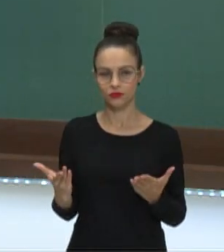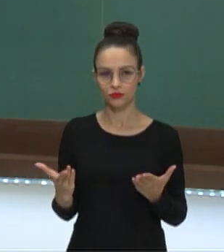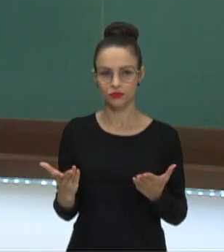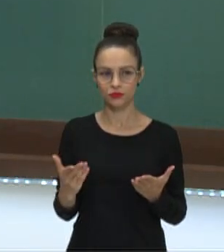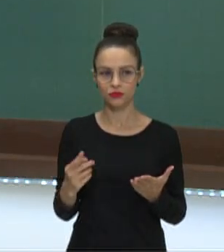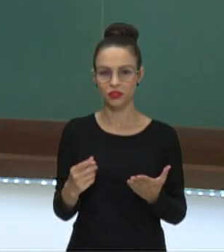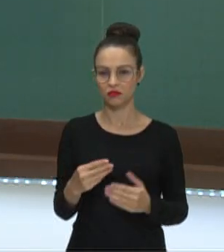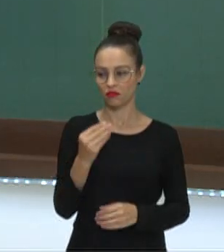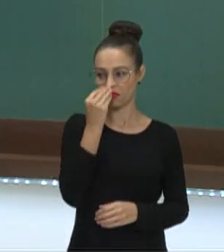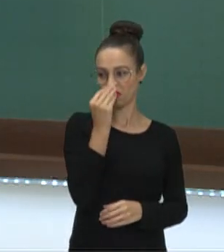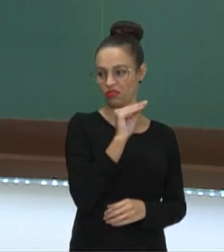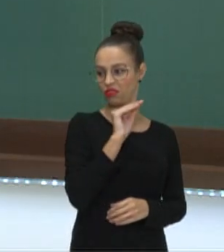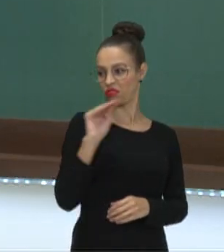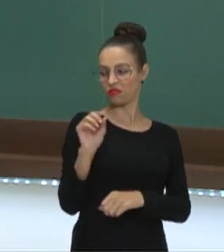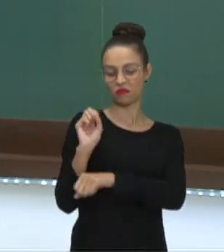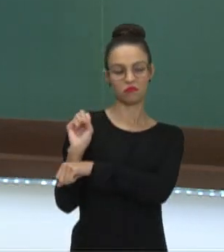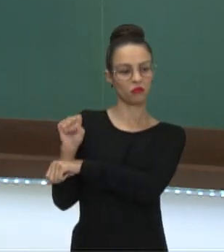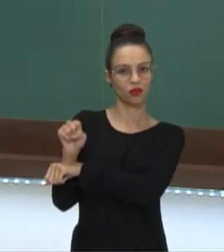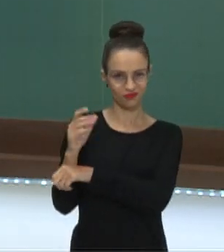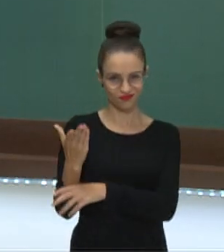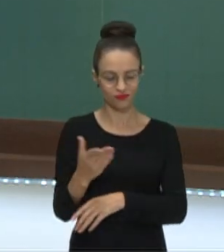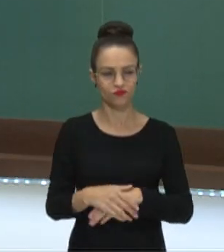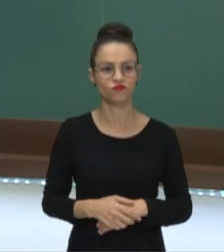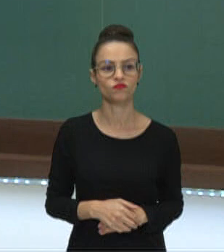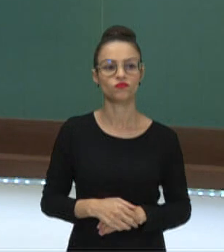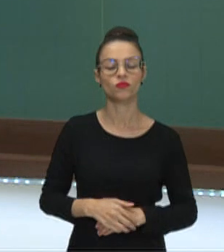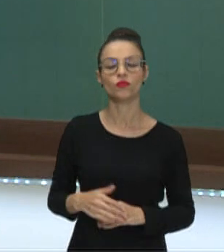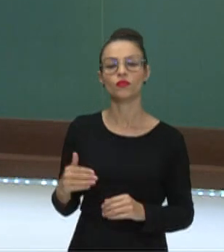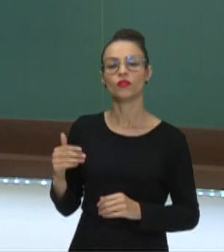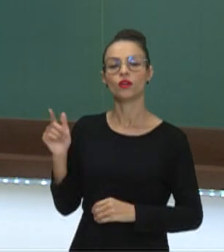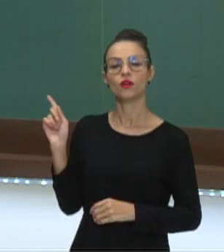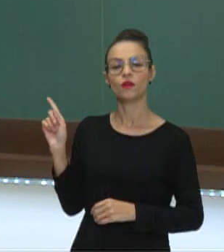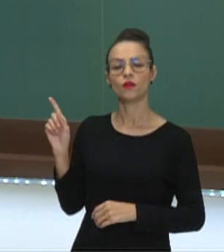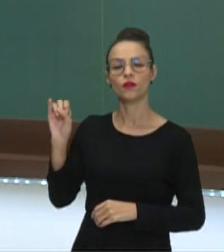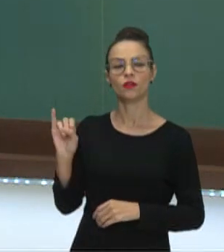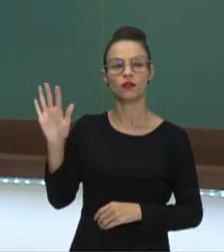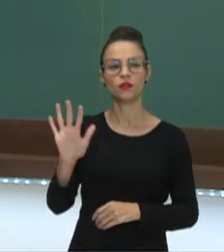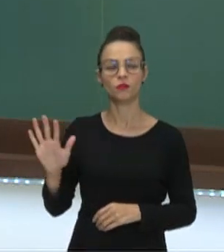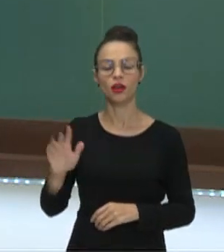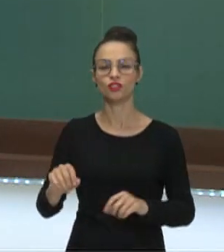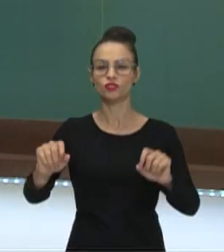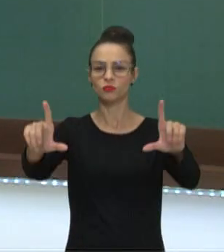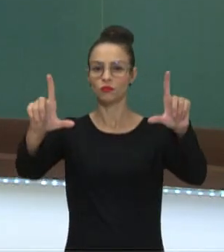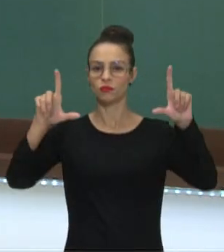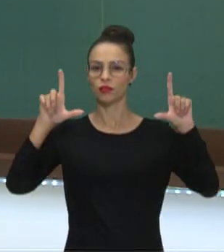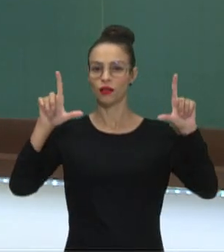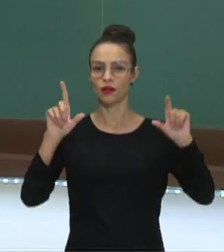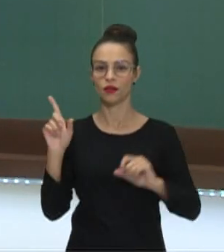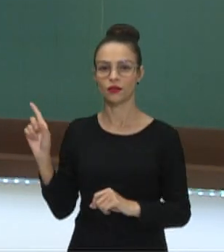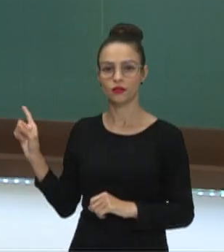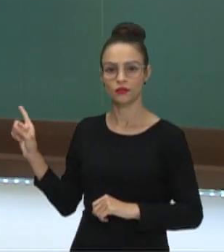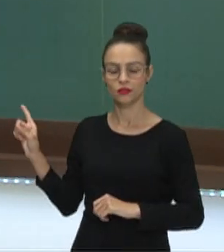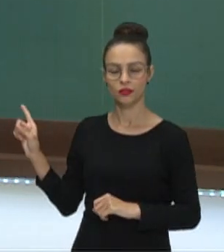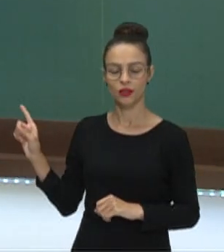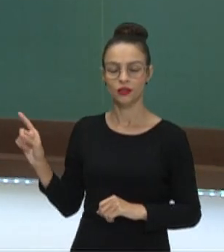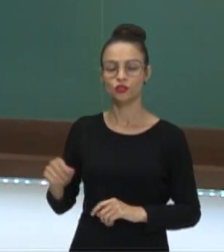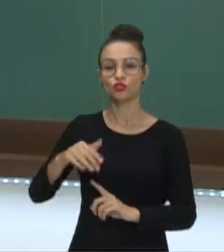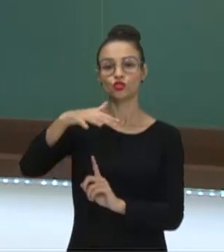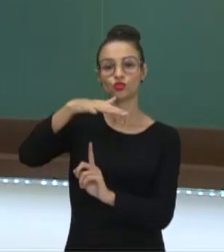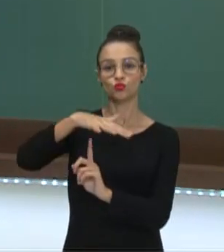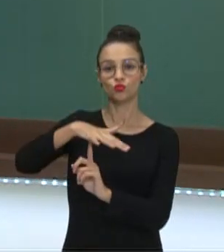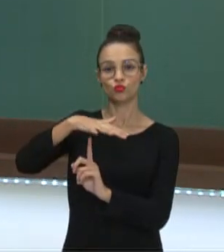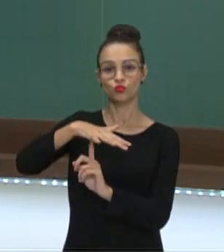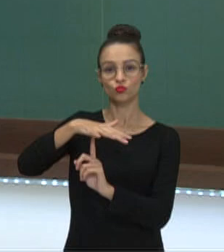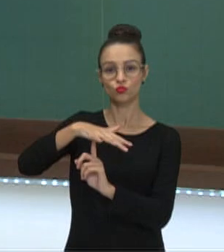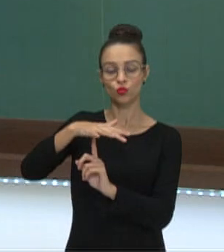Meio desprezando as pessoas. E na última imagem eu tenho a placa de um ponto de ônibus, de um